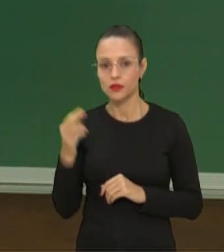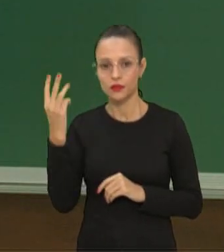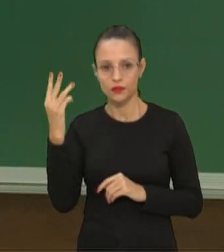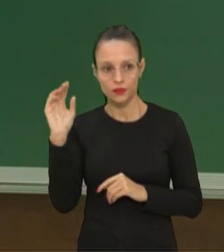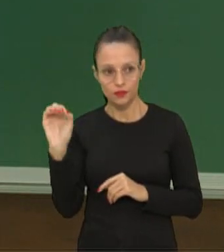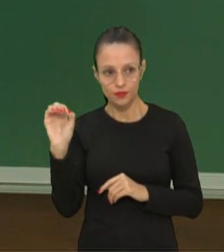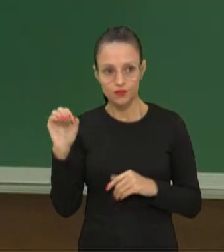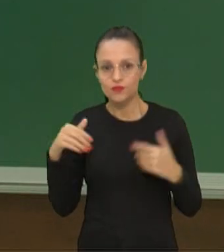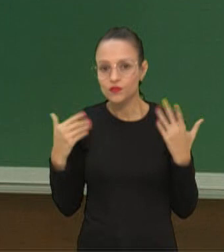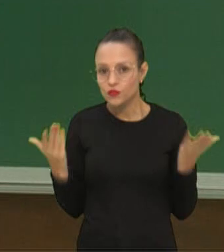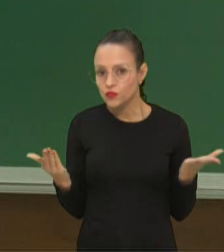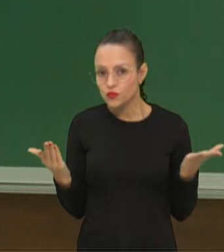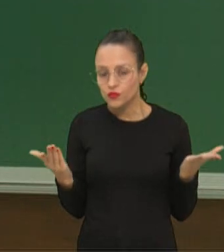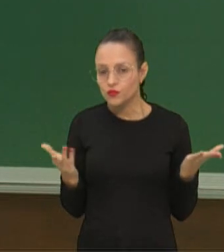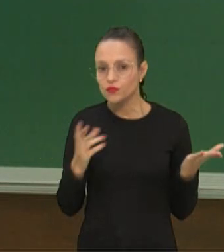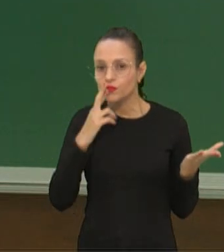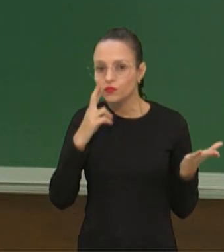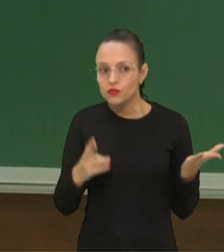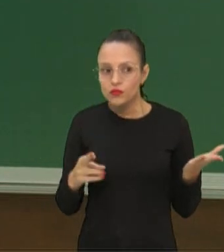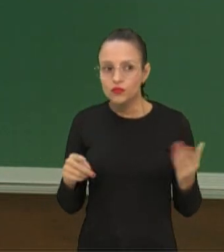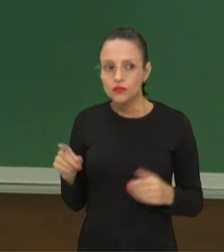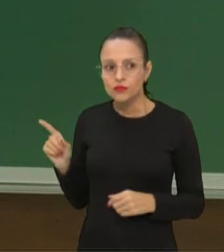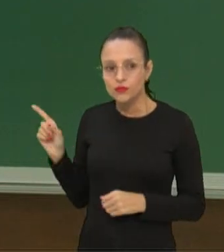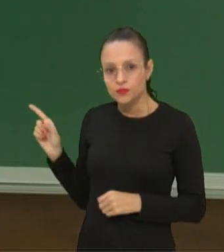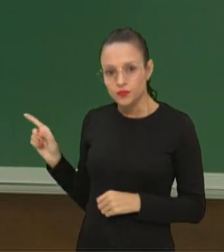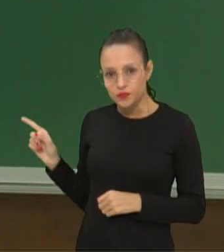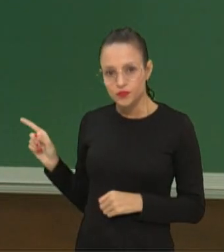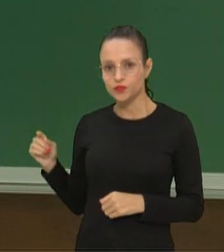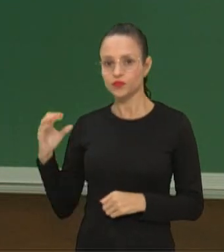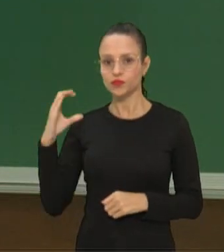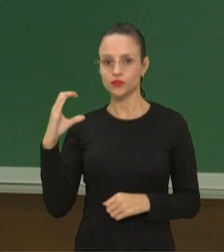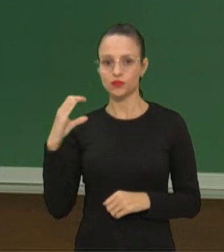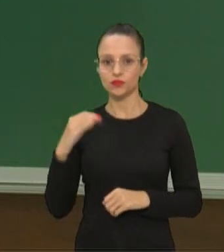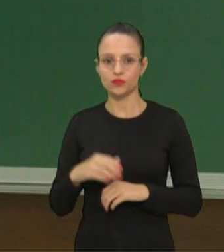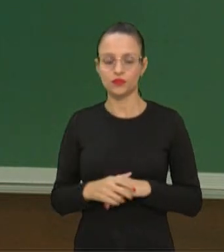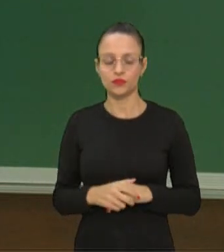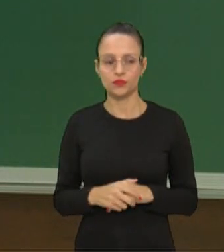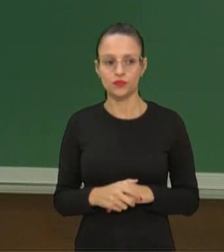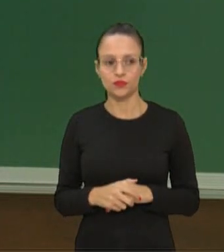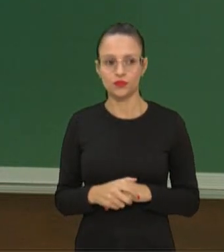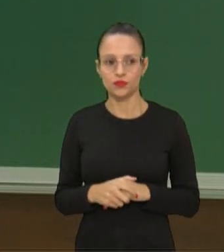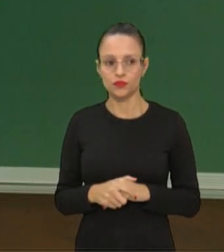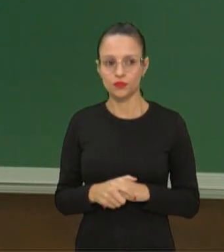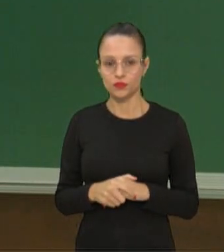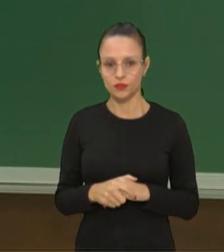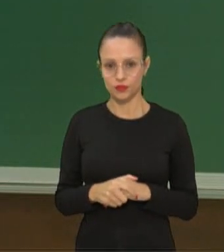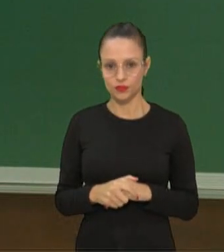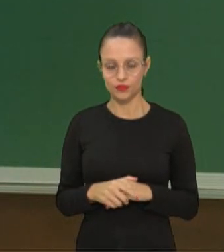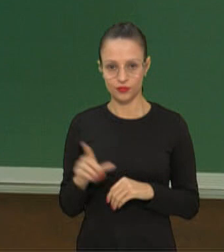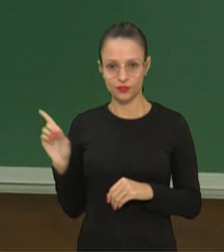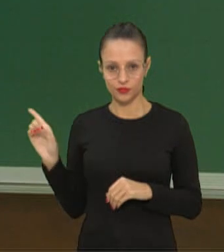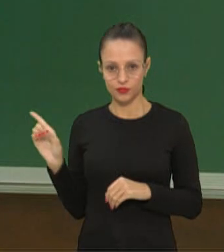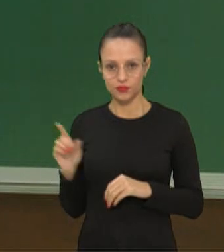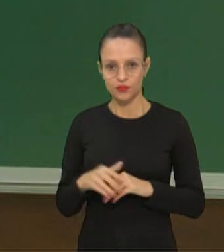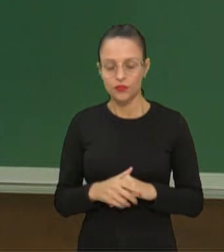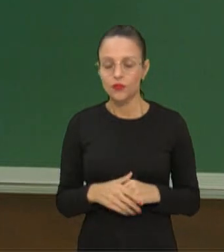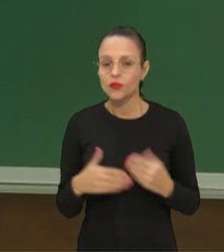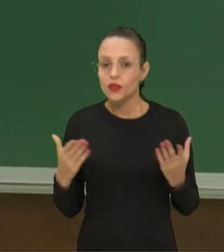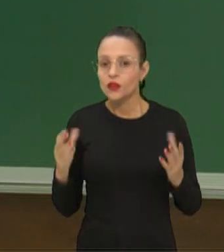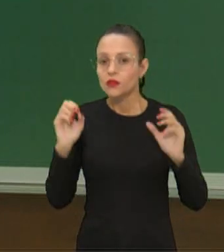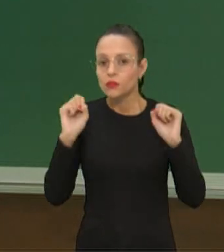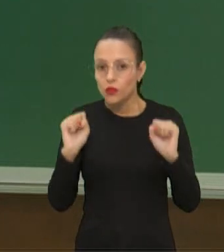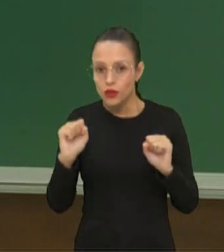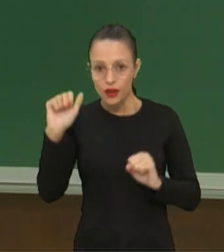30. Então qual vai ser a minha alternativa? 5x mais 15 sobre 3 igual a 30. Poderia